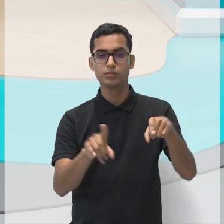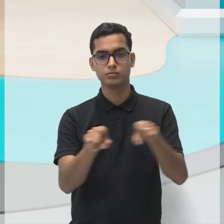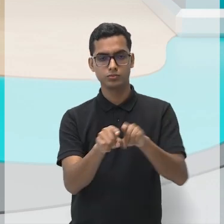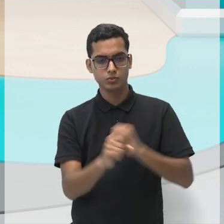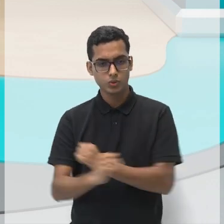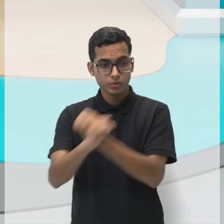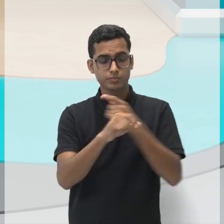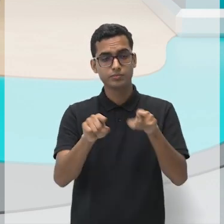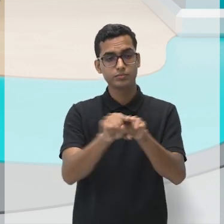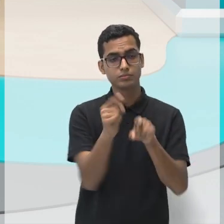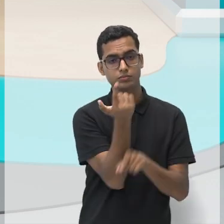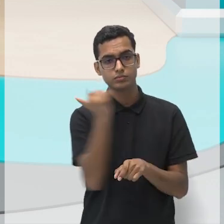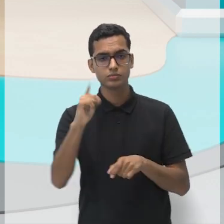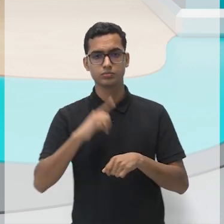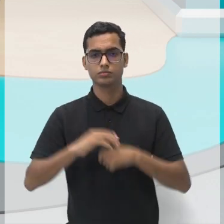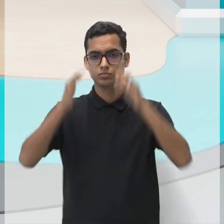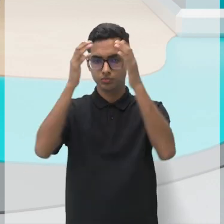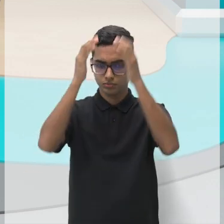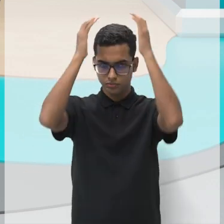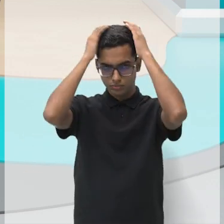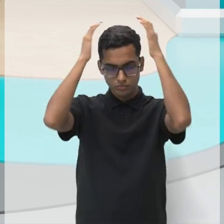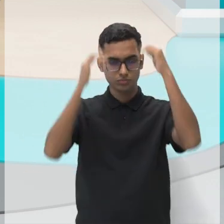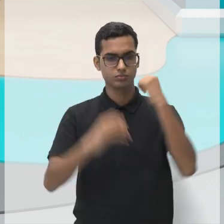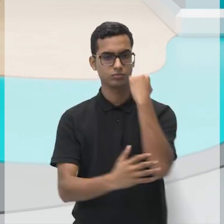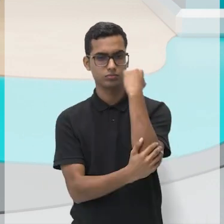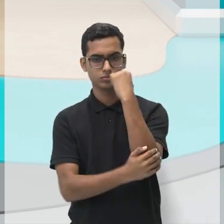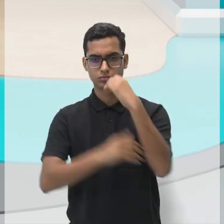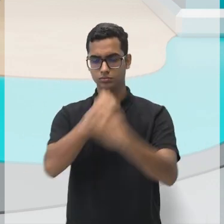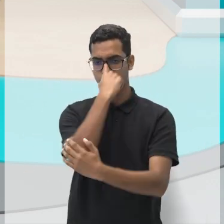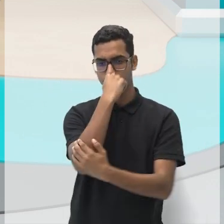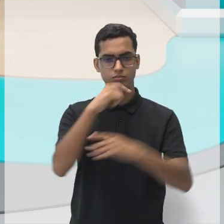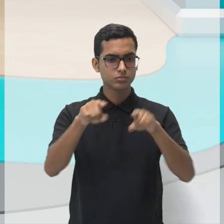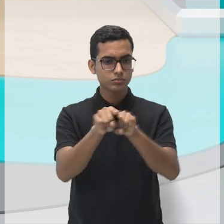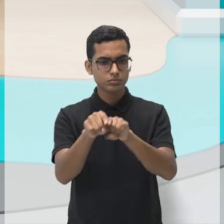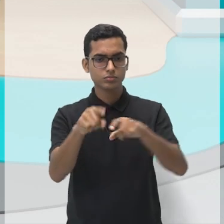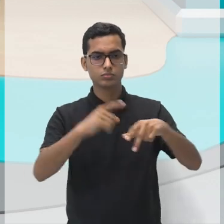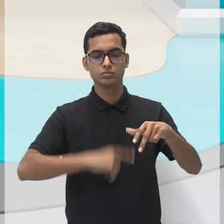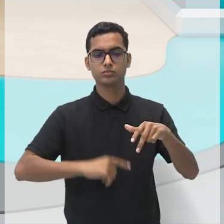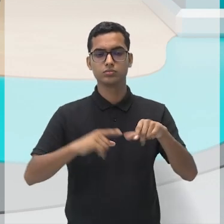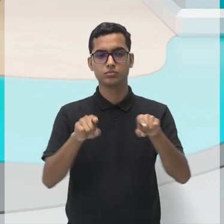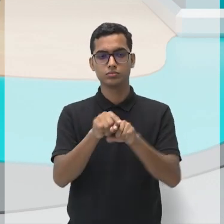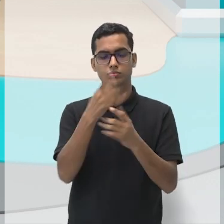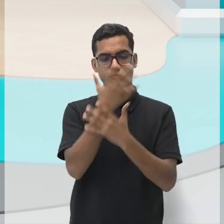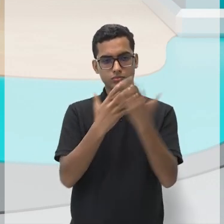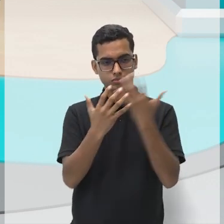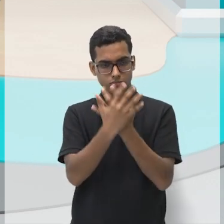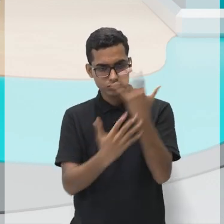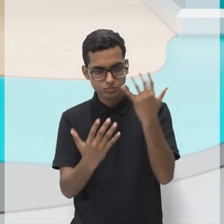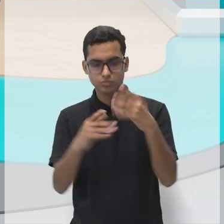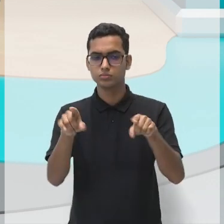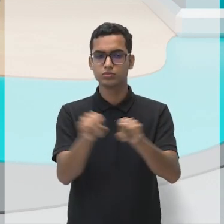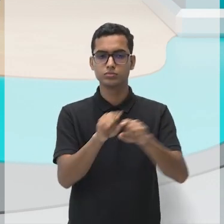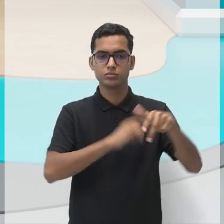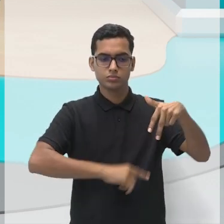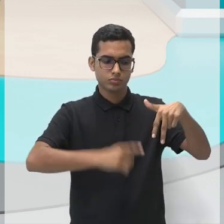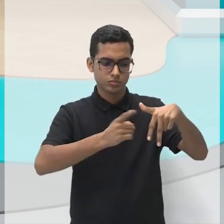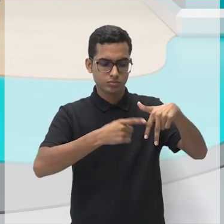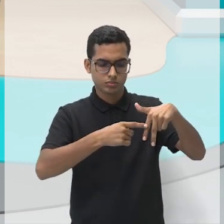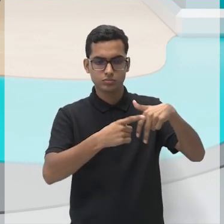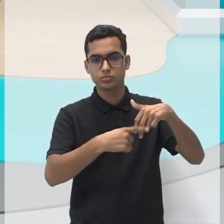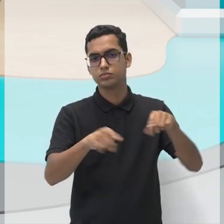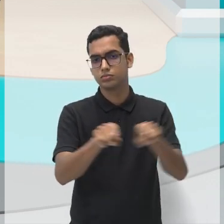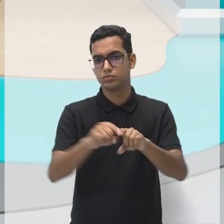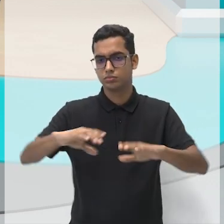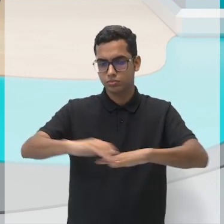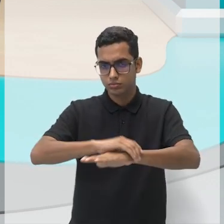aí outros equipamentos como capacete, cotoveleira, luva, joelheira, não esquecer